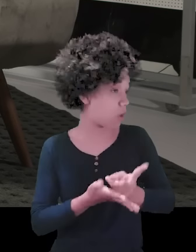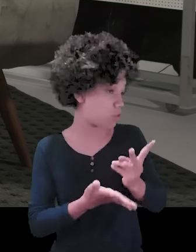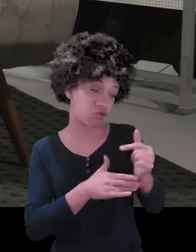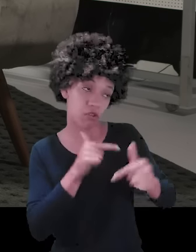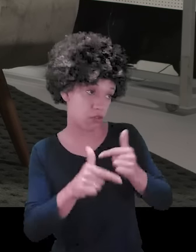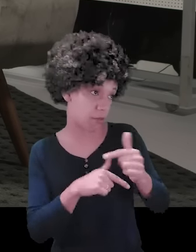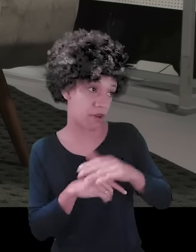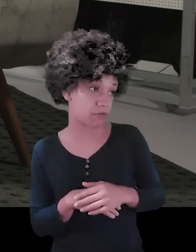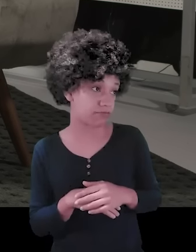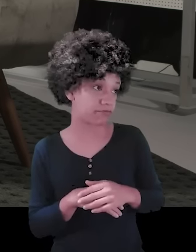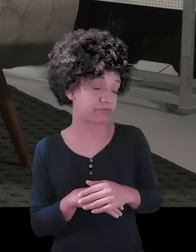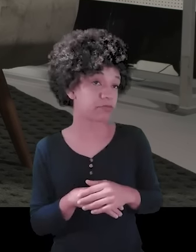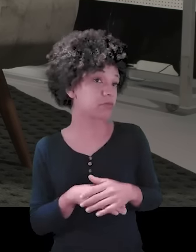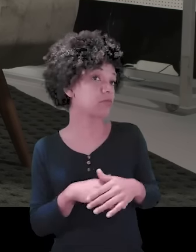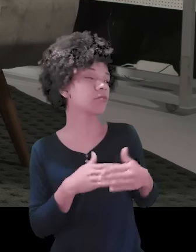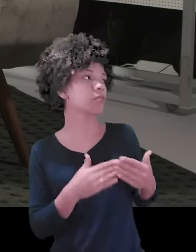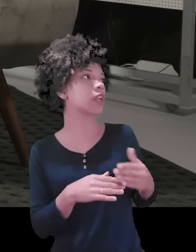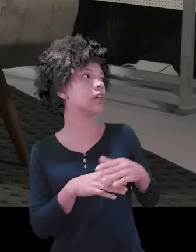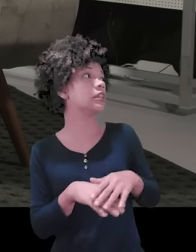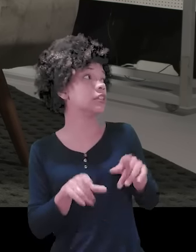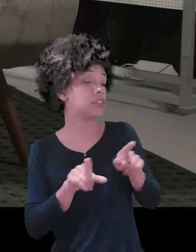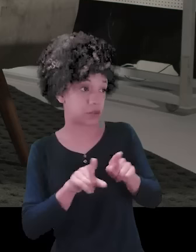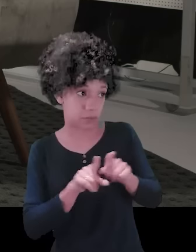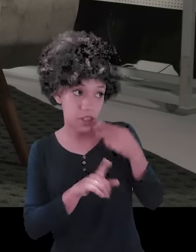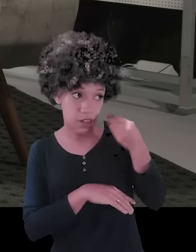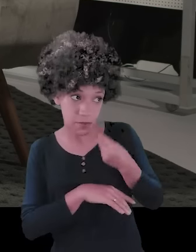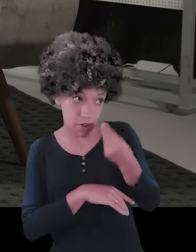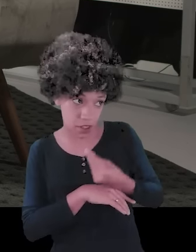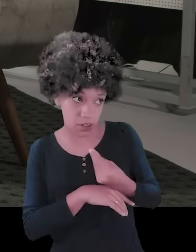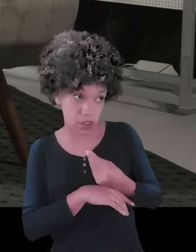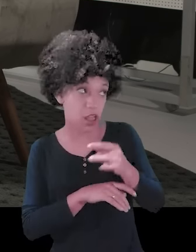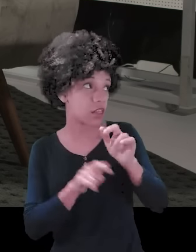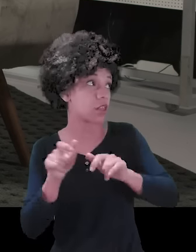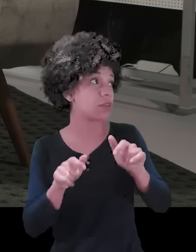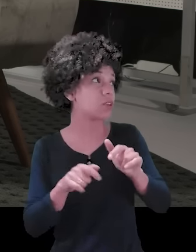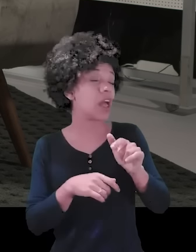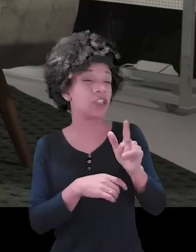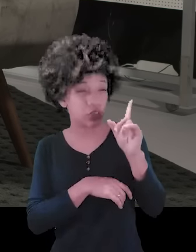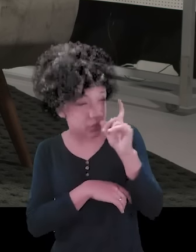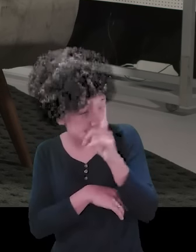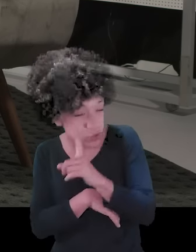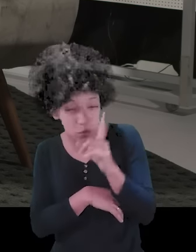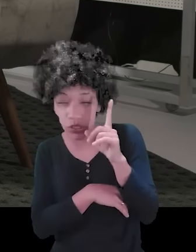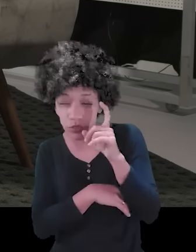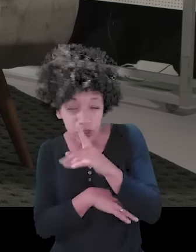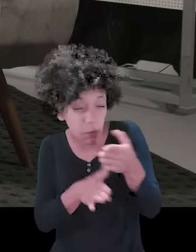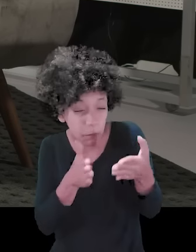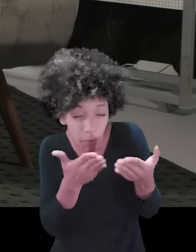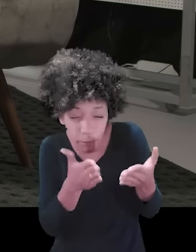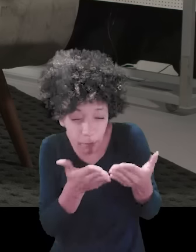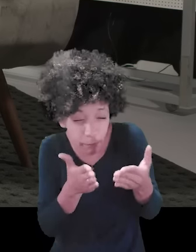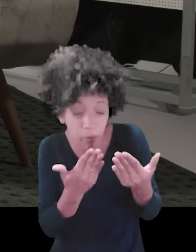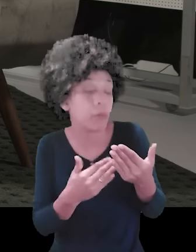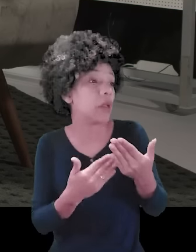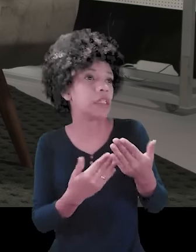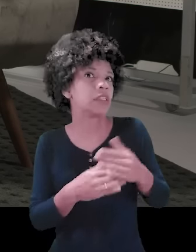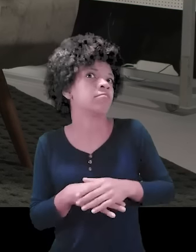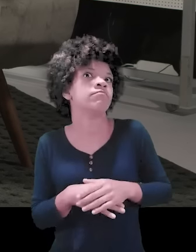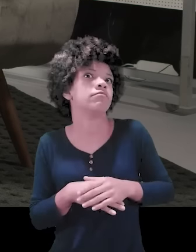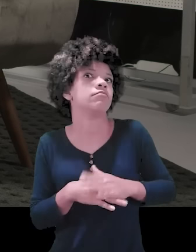continuo trabalhando e você é a situação das pessoas é tão precária mas tão precária que é